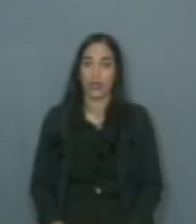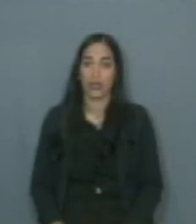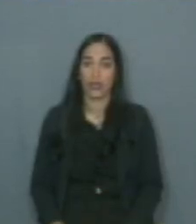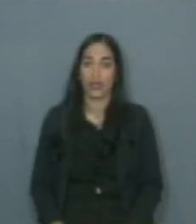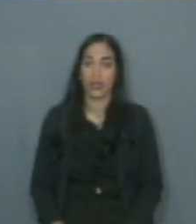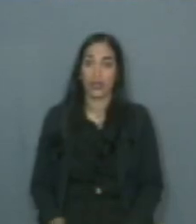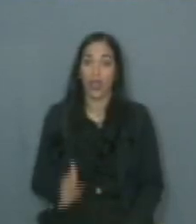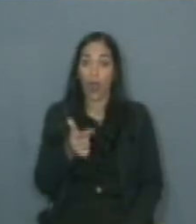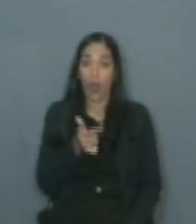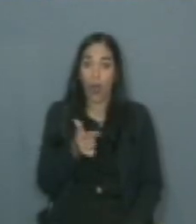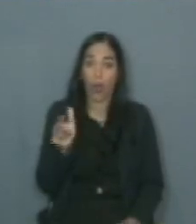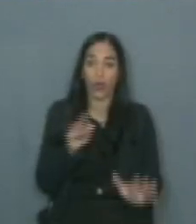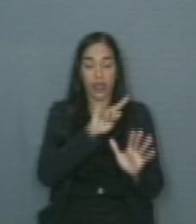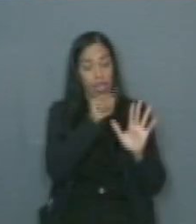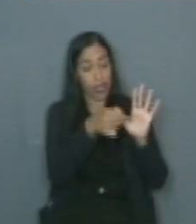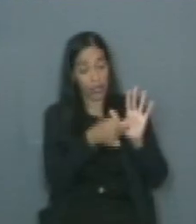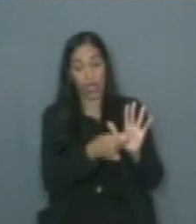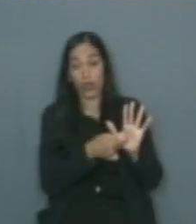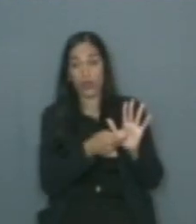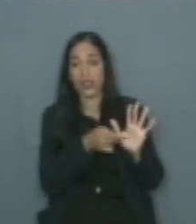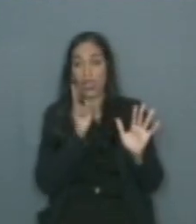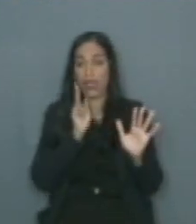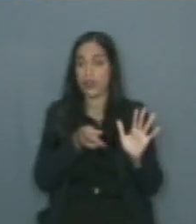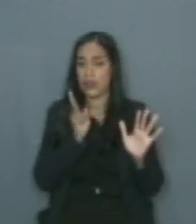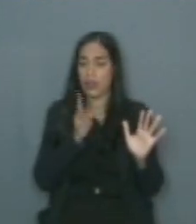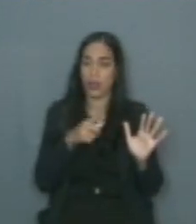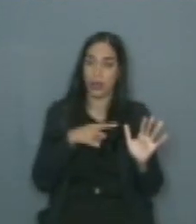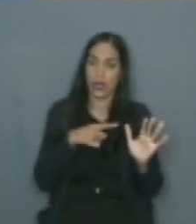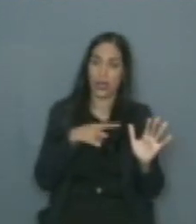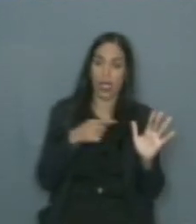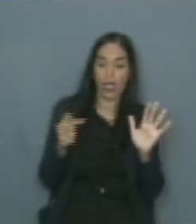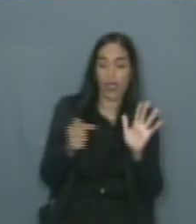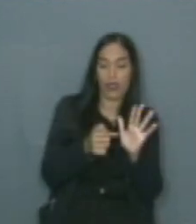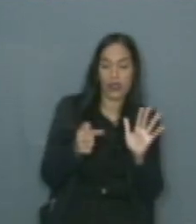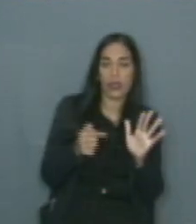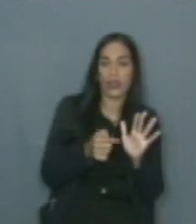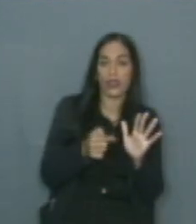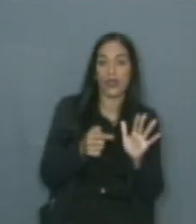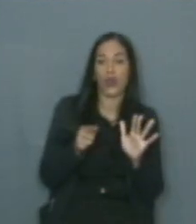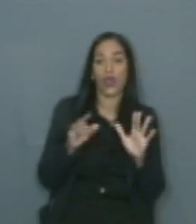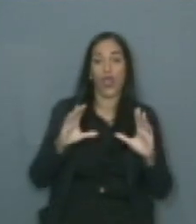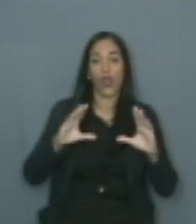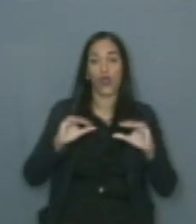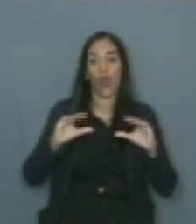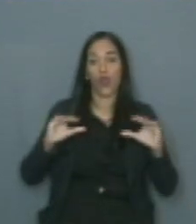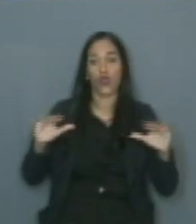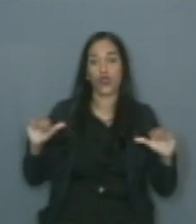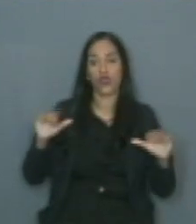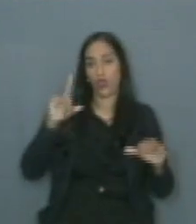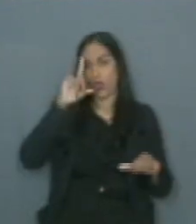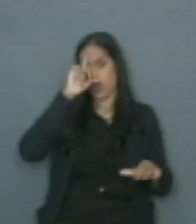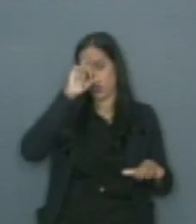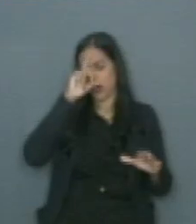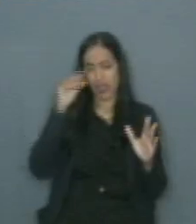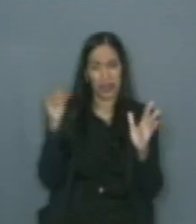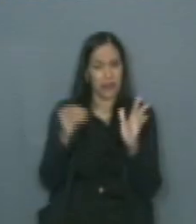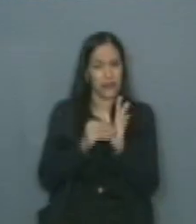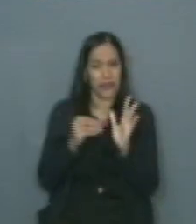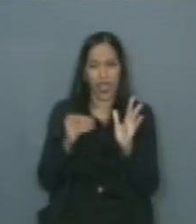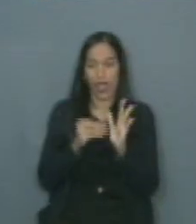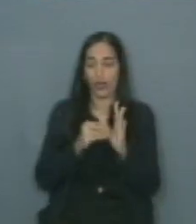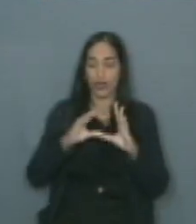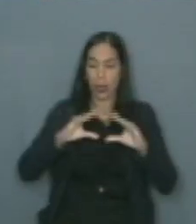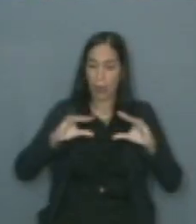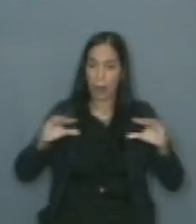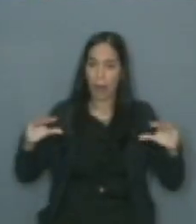Outra denúncia que a gente sempre recebe aqui é sobre colchão hospitalar. Como falta colchão